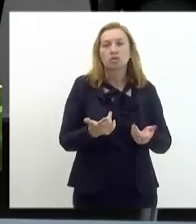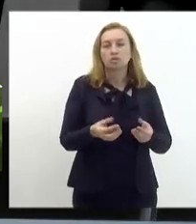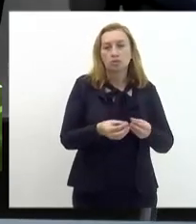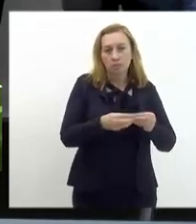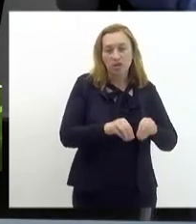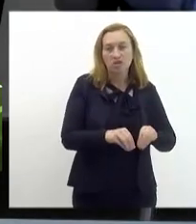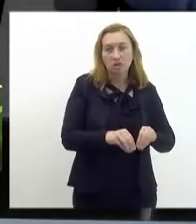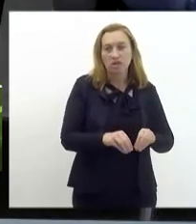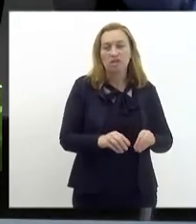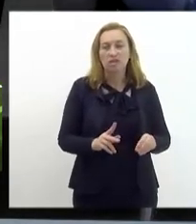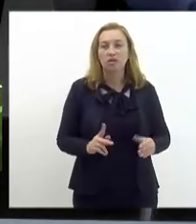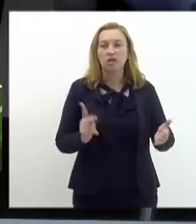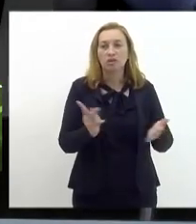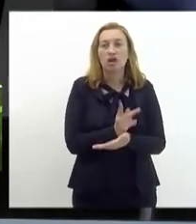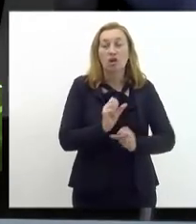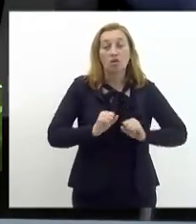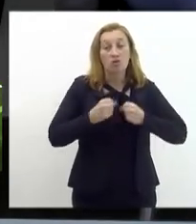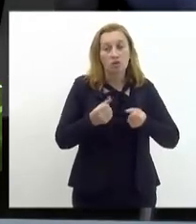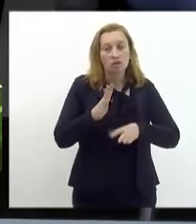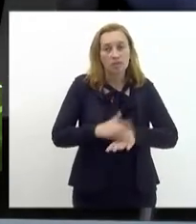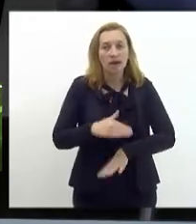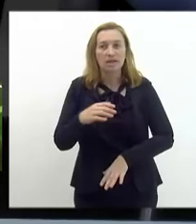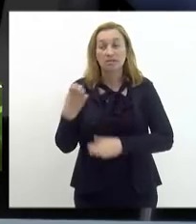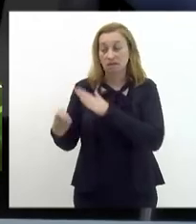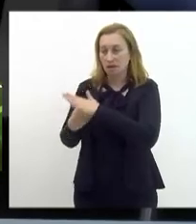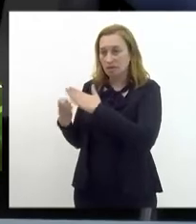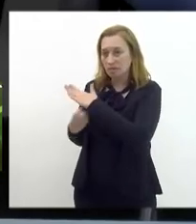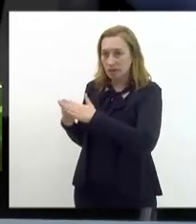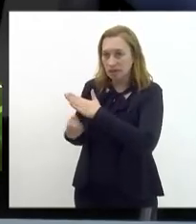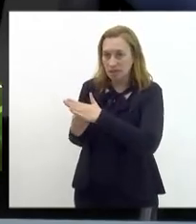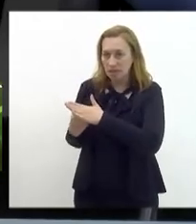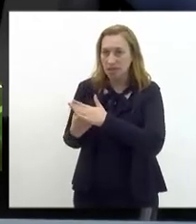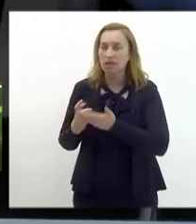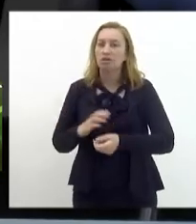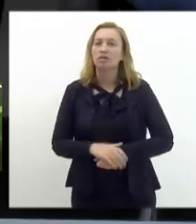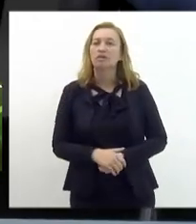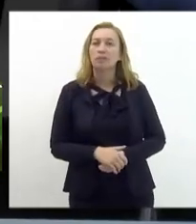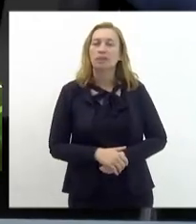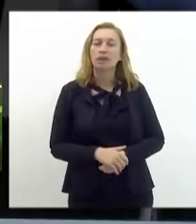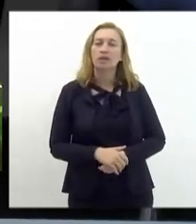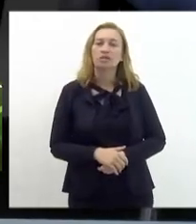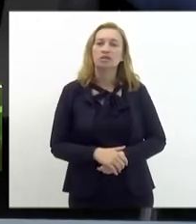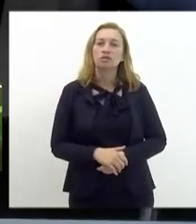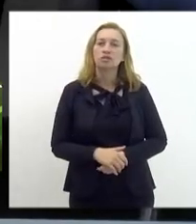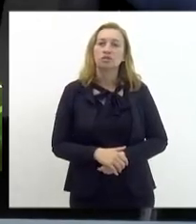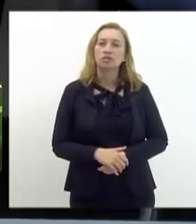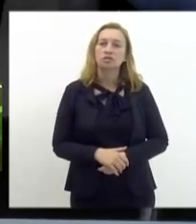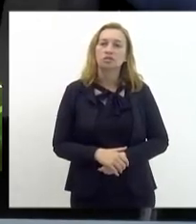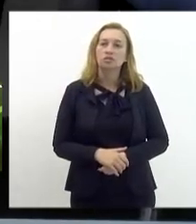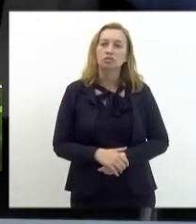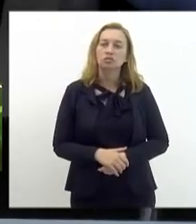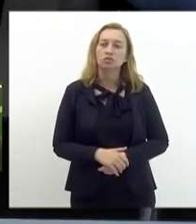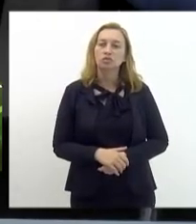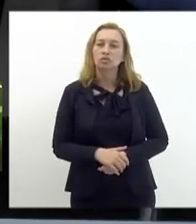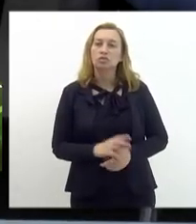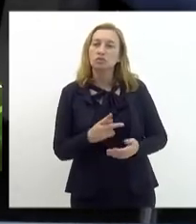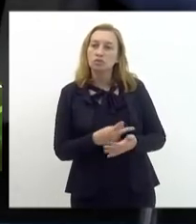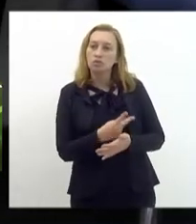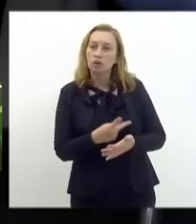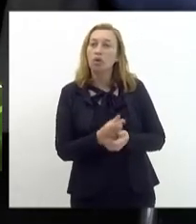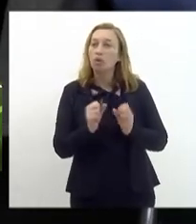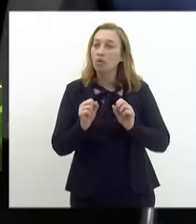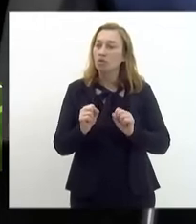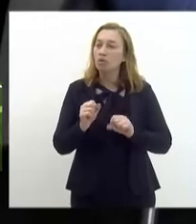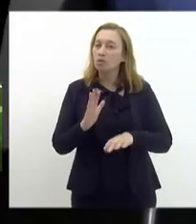isso força um pouco mais, fazendo com que a empresa, no ambiente da ilicitude, no ambiente da desconformidade, fique